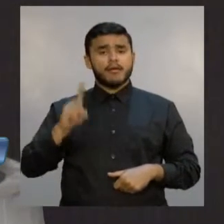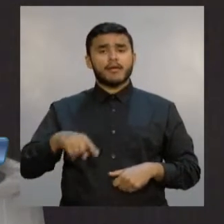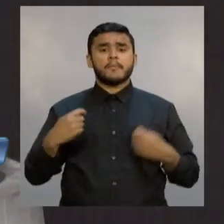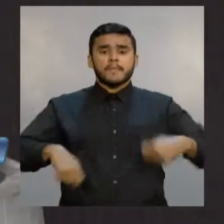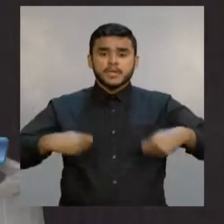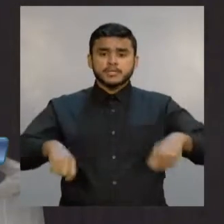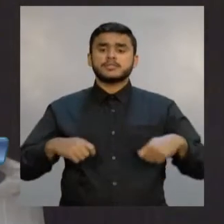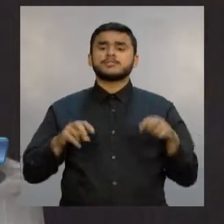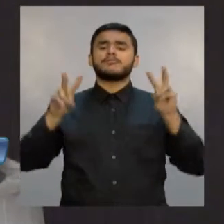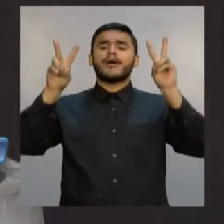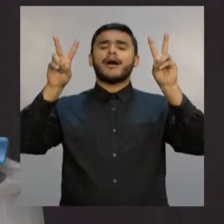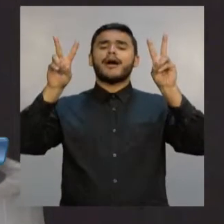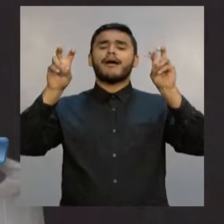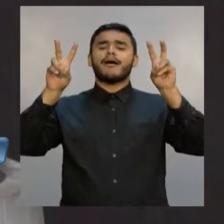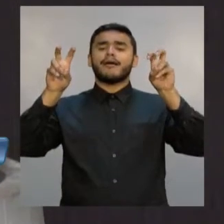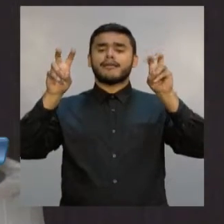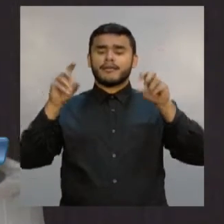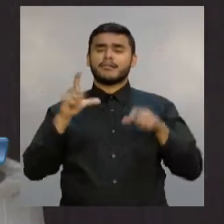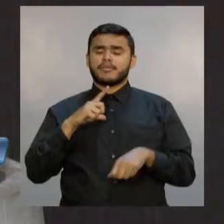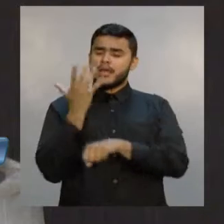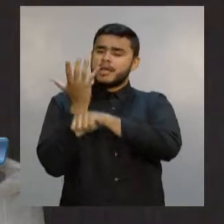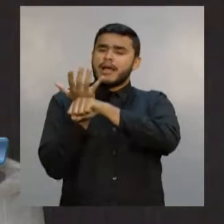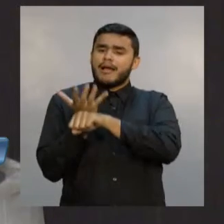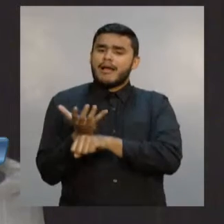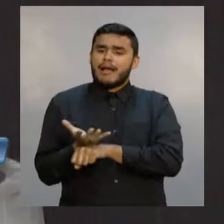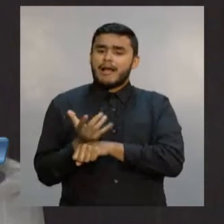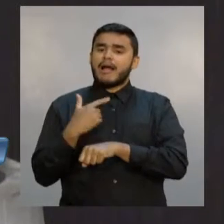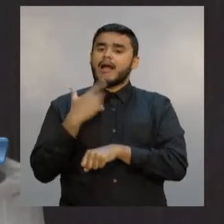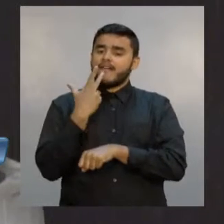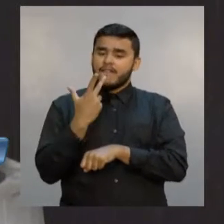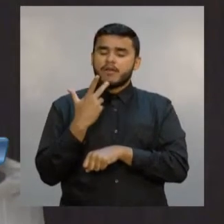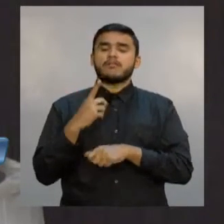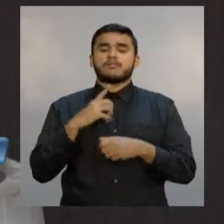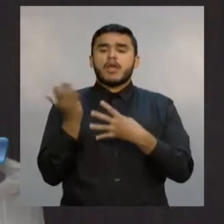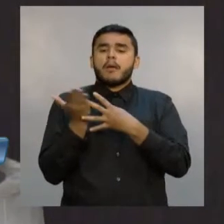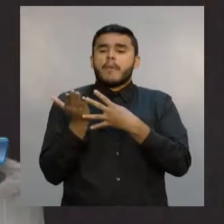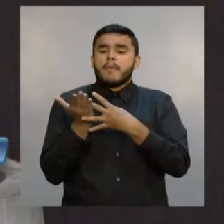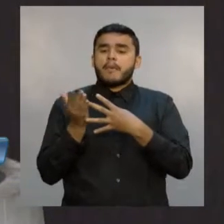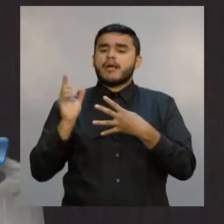incorpore nas suas atividades